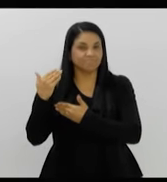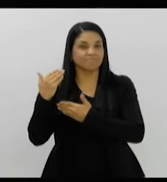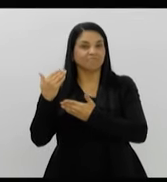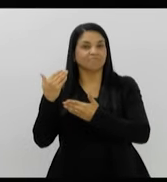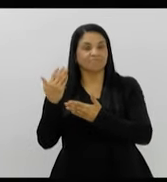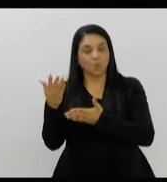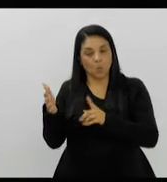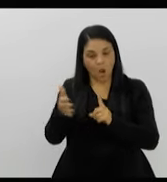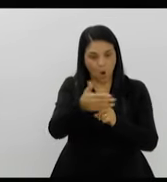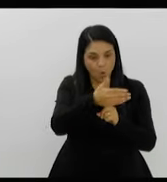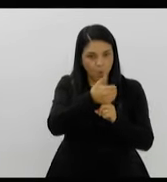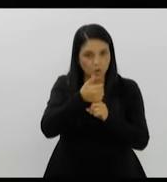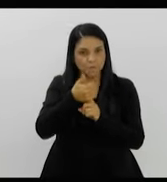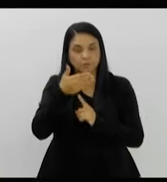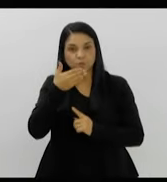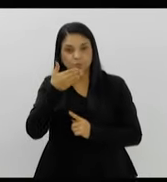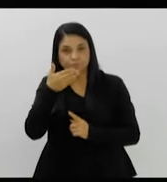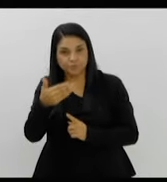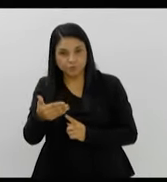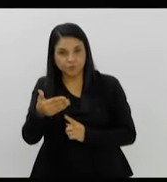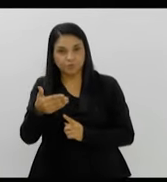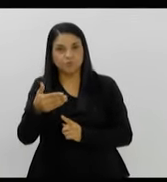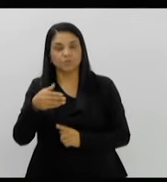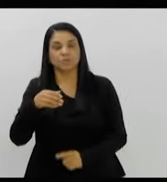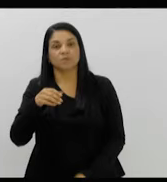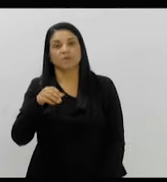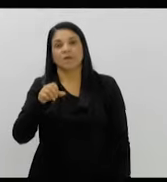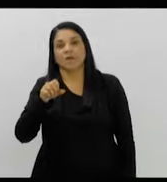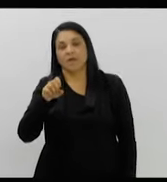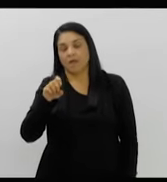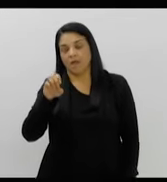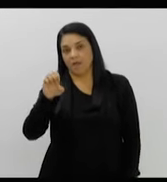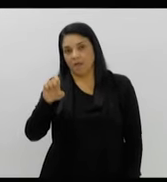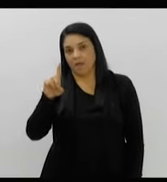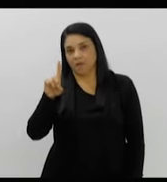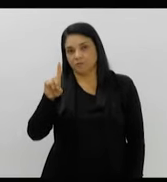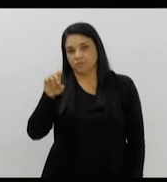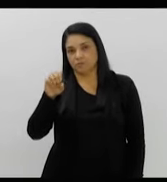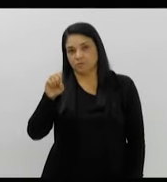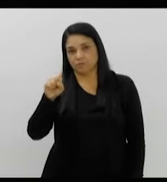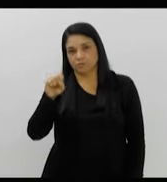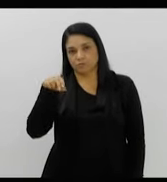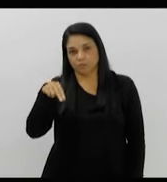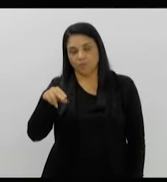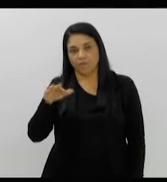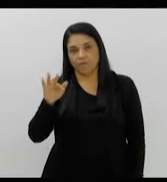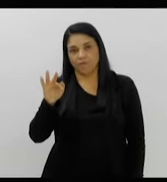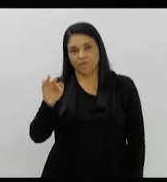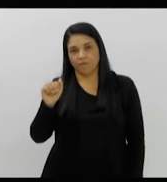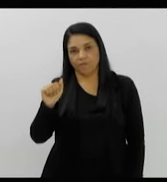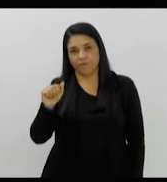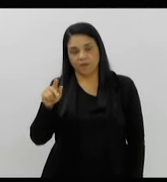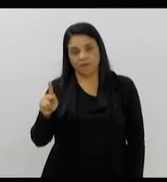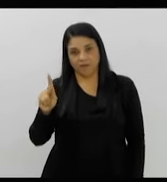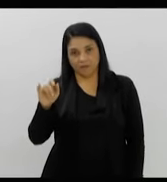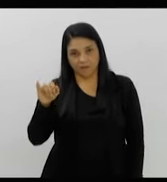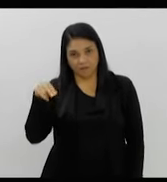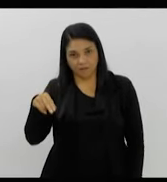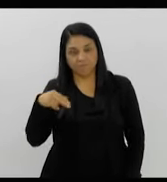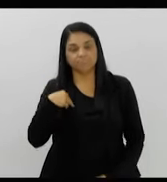acolhimento desse pedido o ministro Edson faim deferiu uma liminar foi